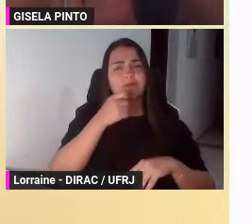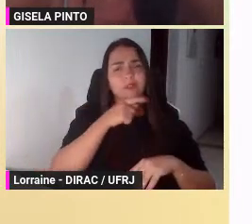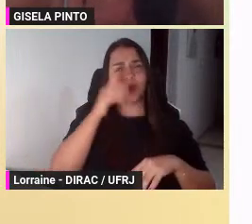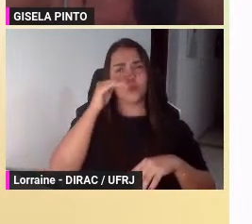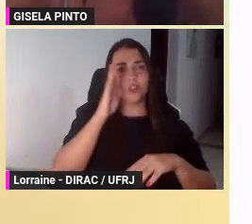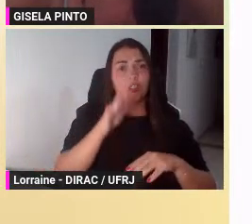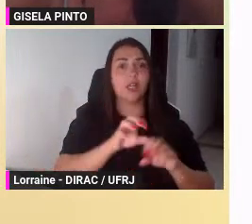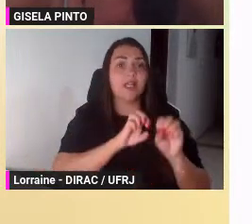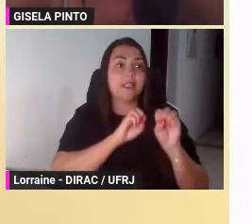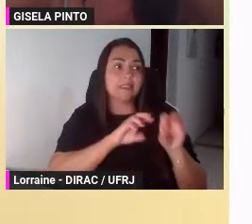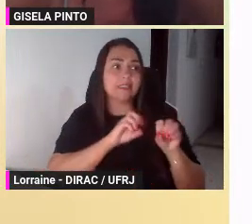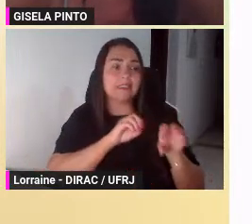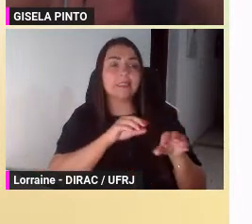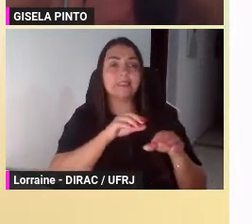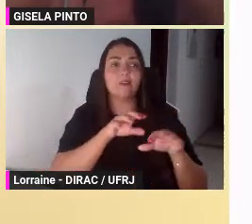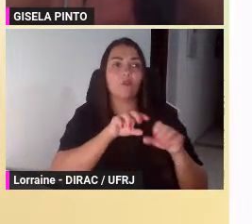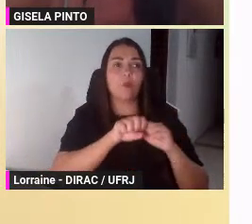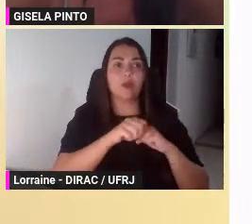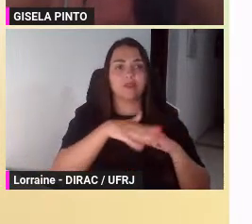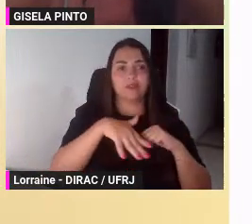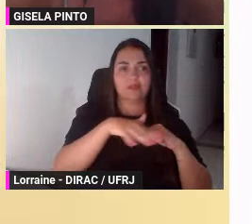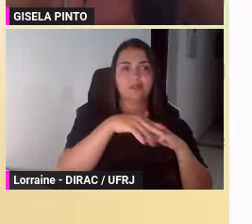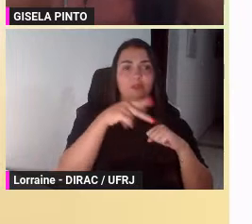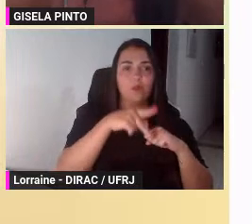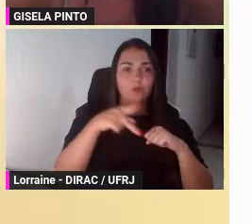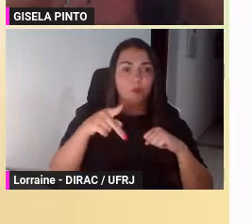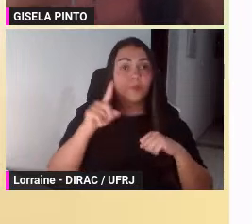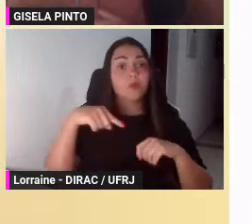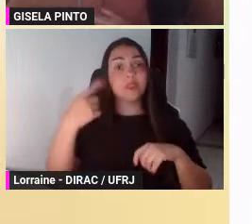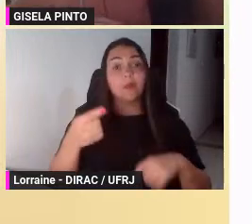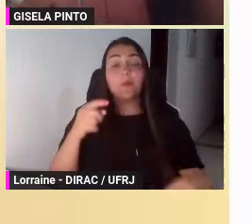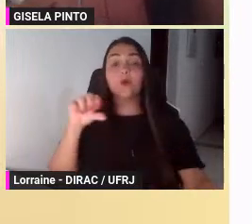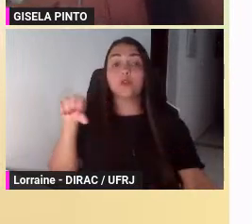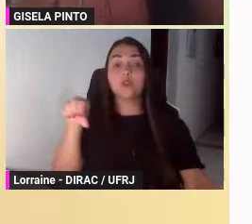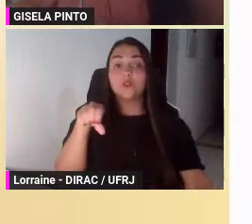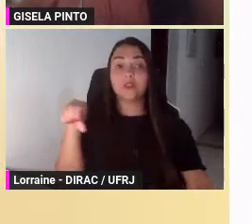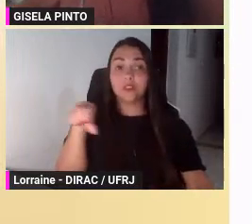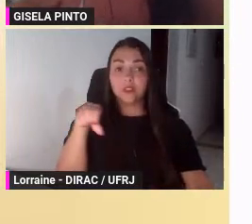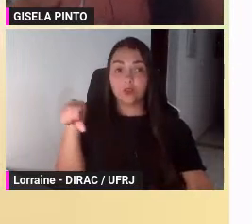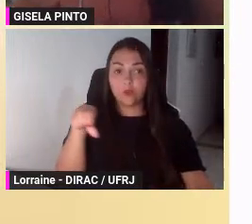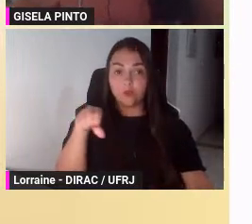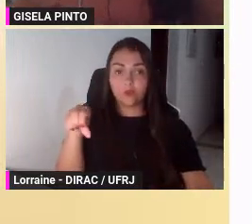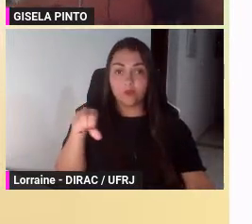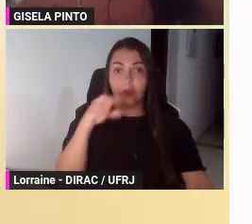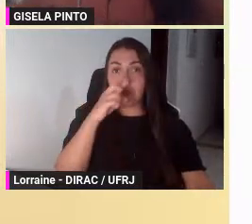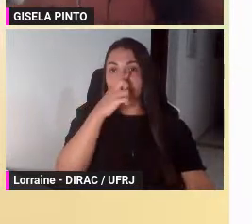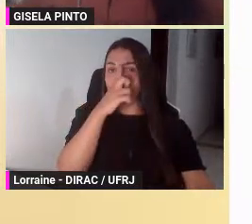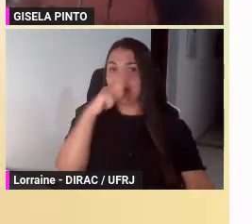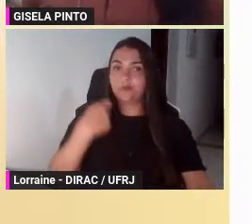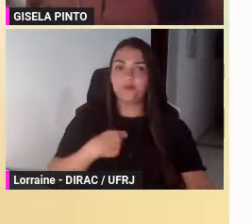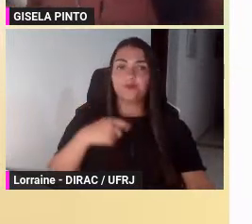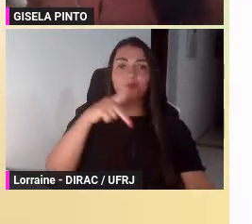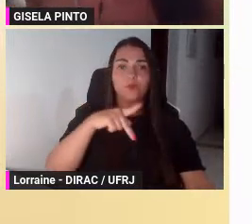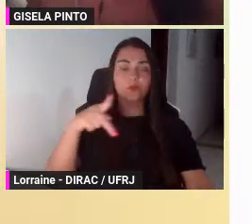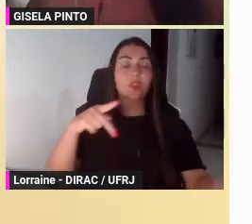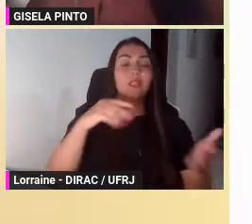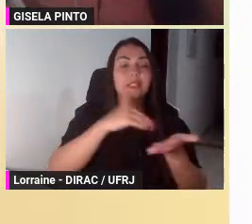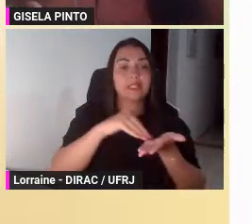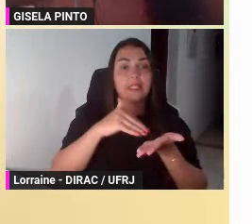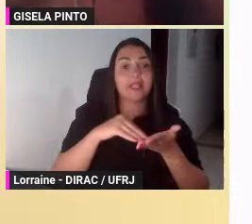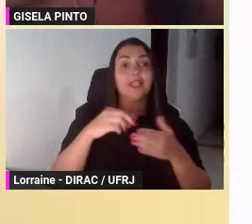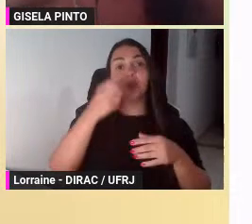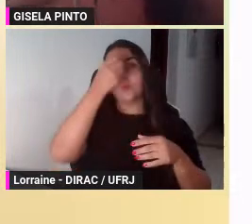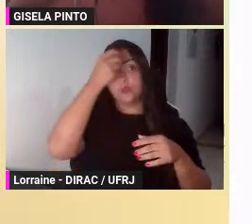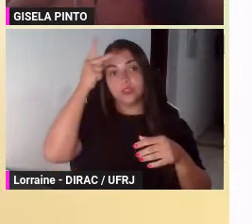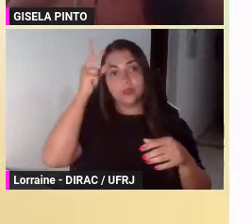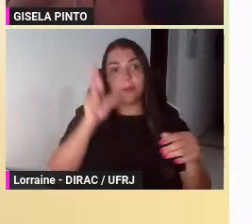formação de professores. Depois, em 99, eu me tornei professora na Secretaria Municipal de Educação daqui